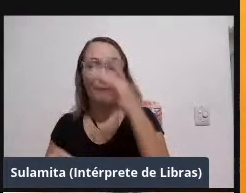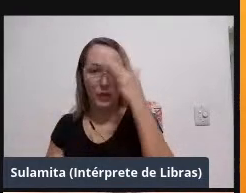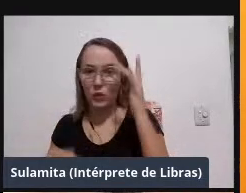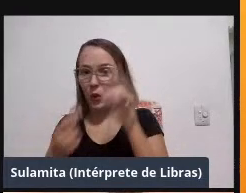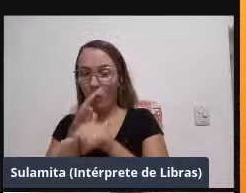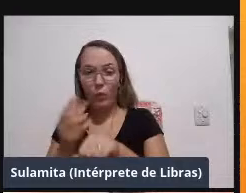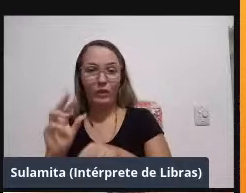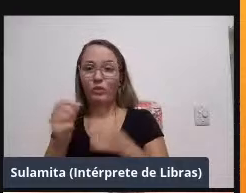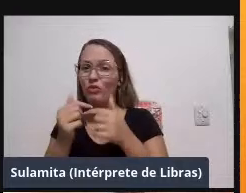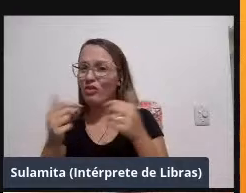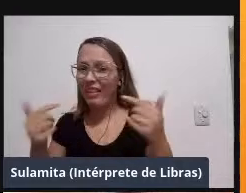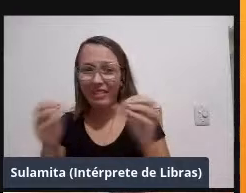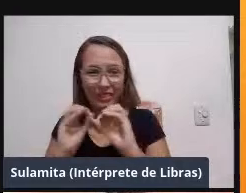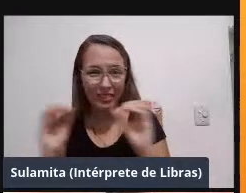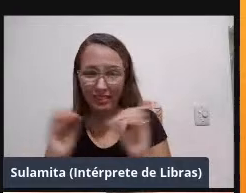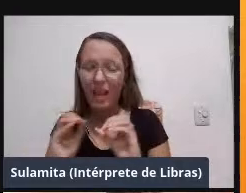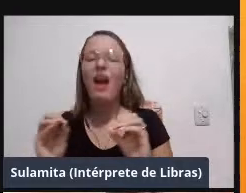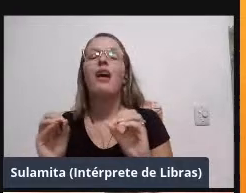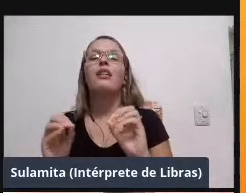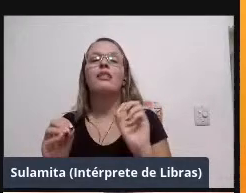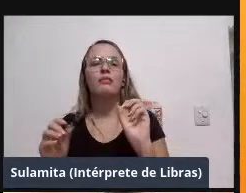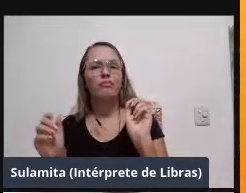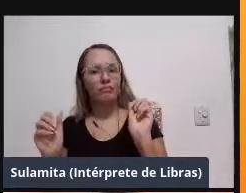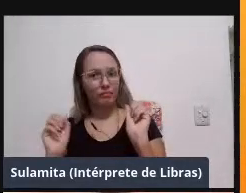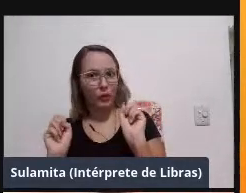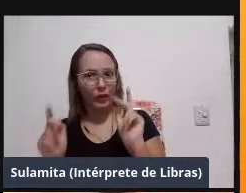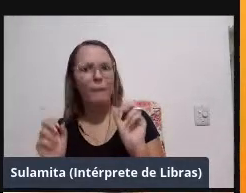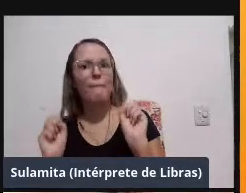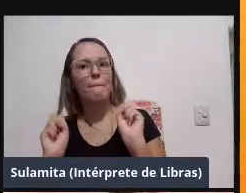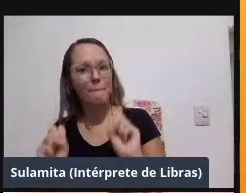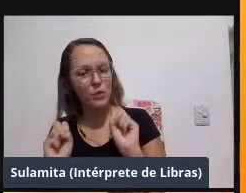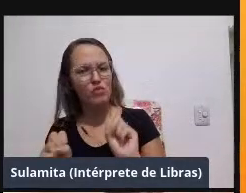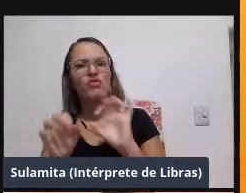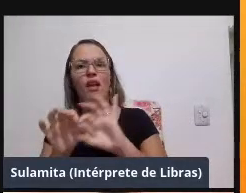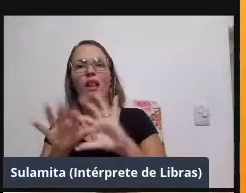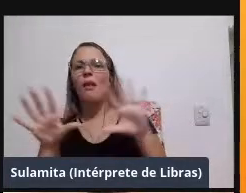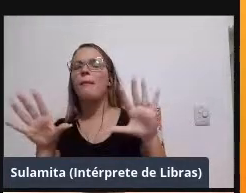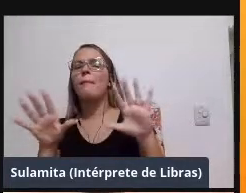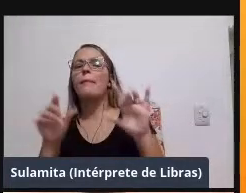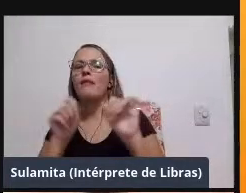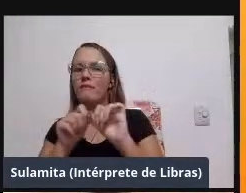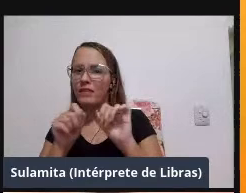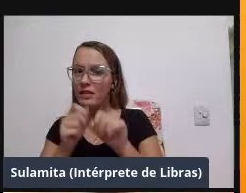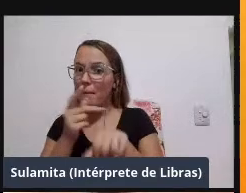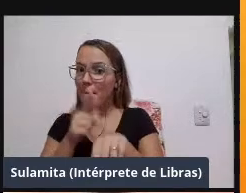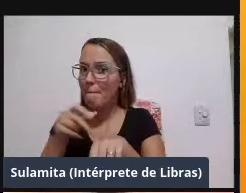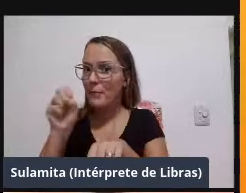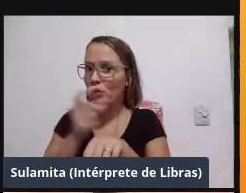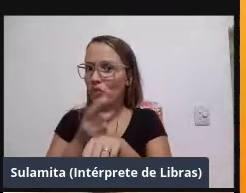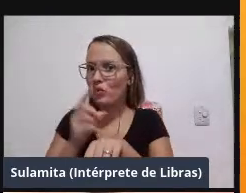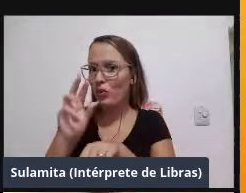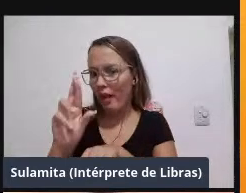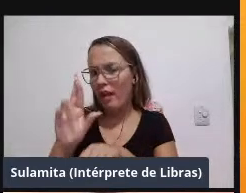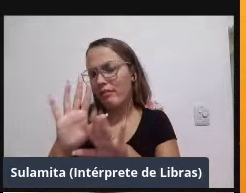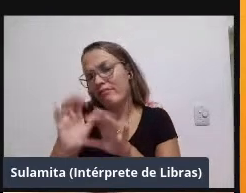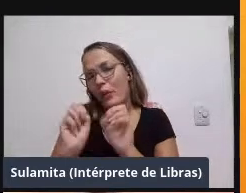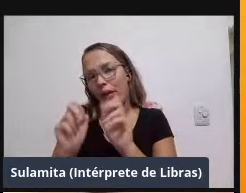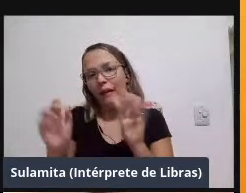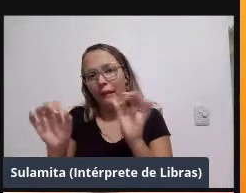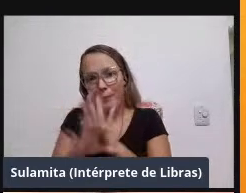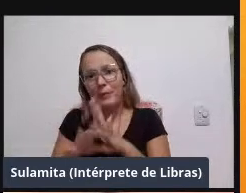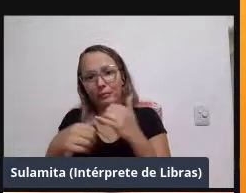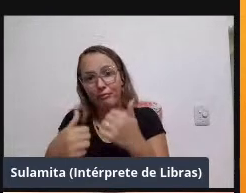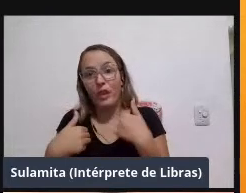prioridade, quem já tinha doutorado podia ser liberado para fazer pós-doutorado, acabou, né? Mas enfim, eu ainda peguei o